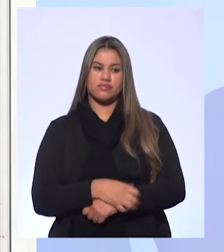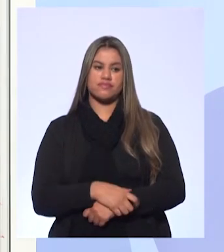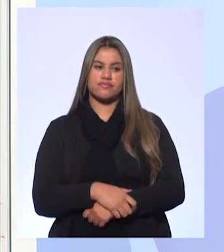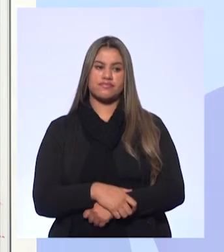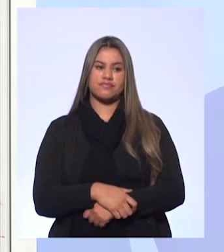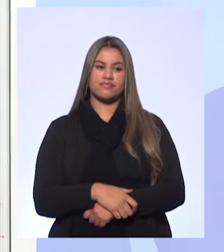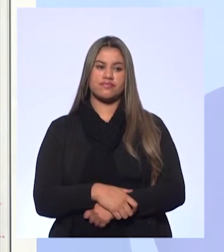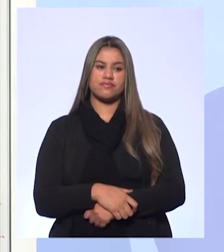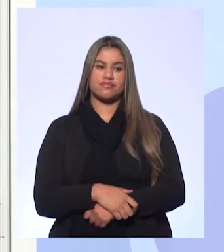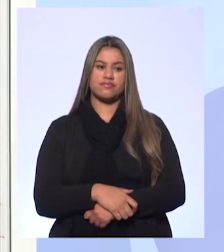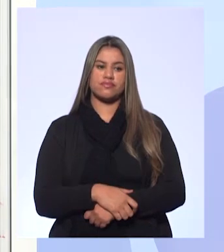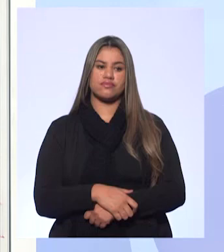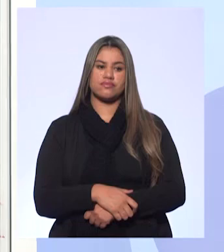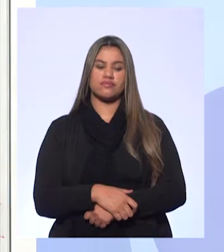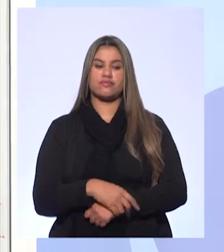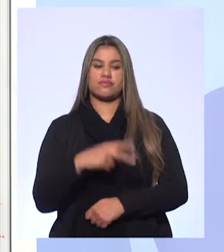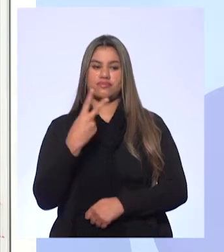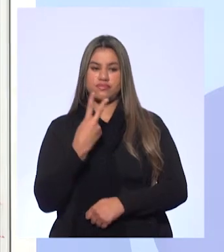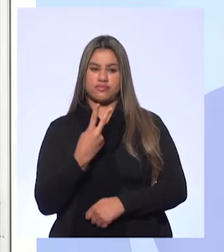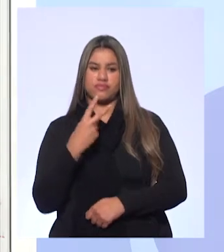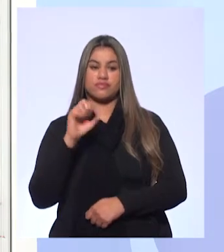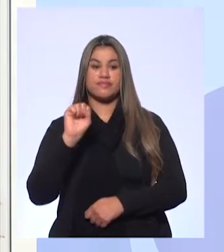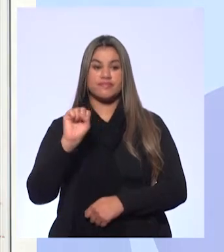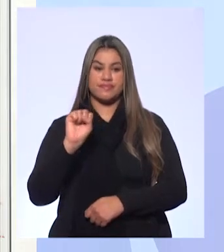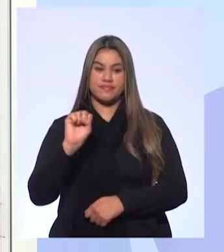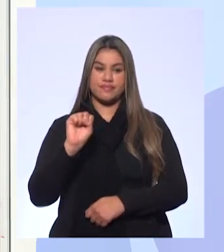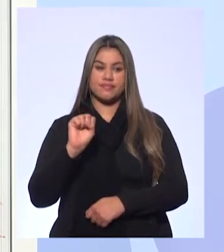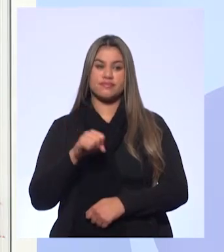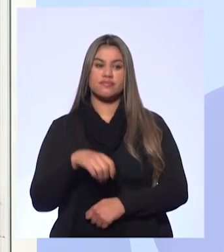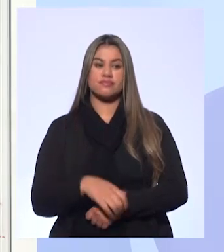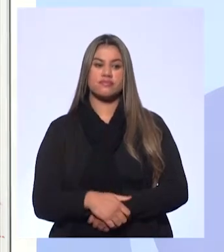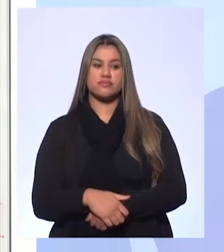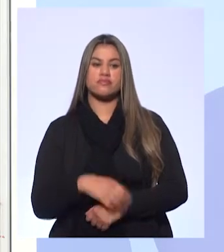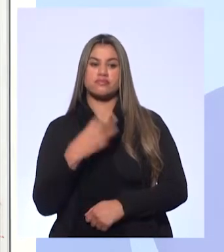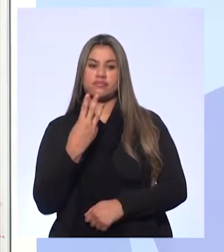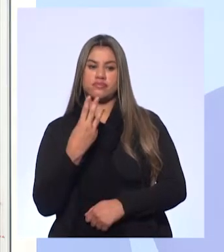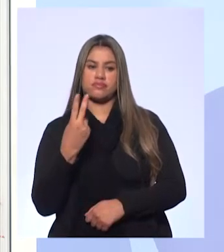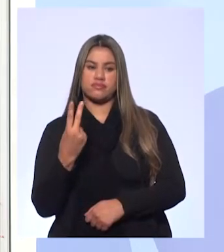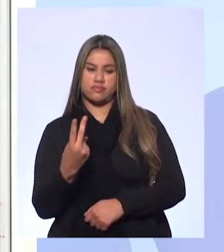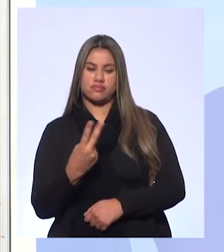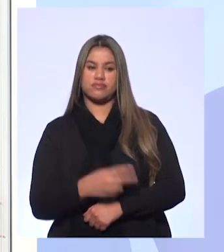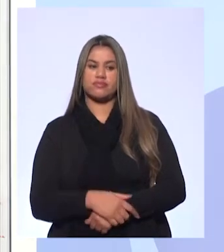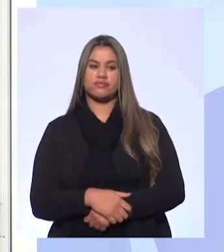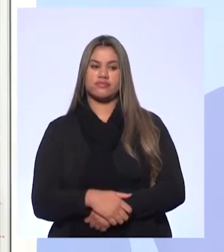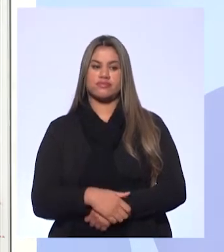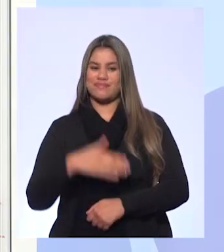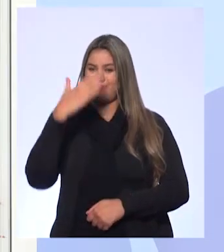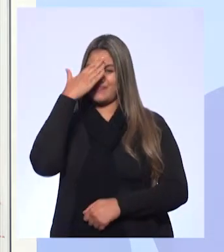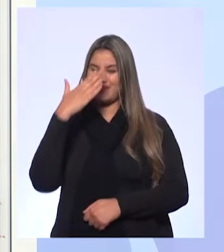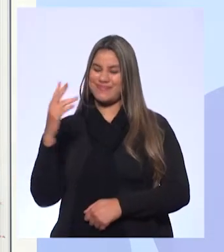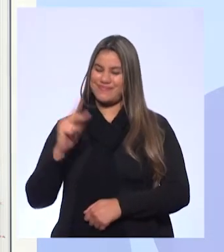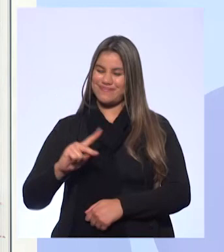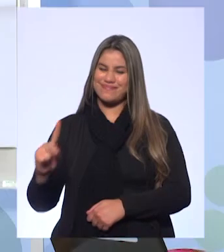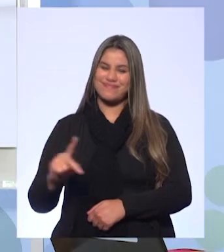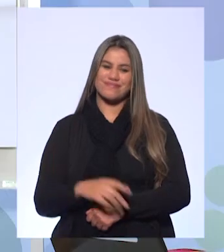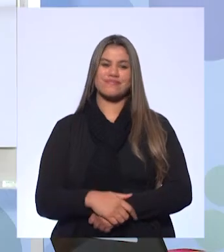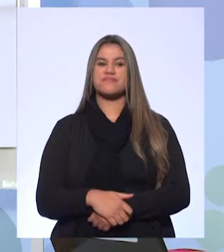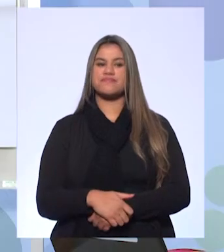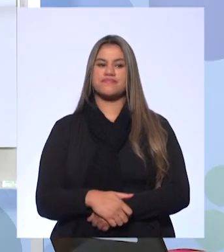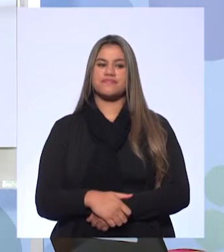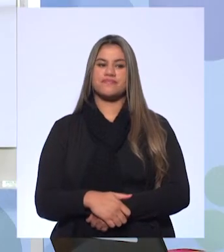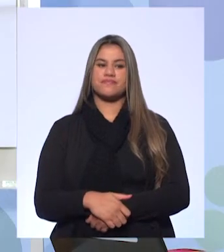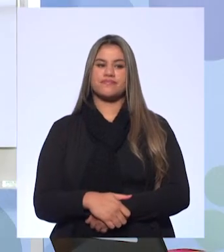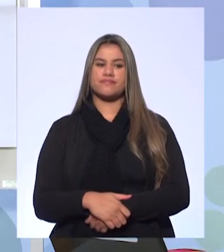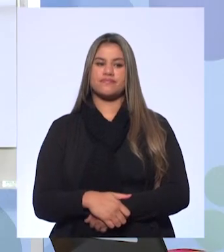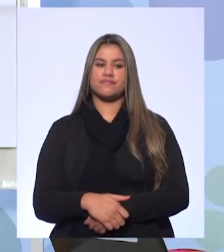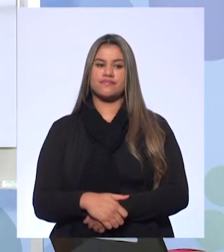56. Aí eu tenho 2 enxofre, que a massa é 32. 32. Obrigada, Dani. Aqui vai ficar